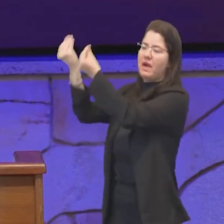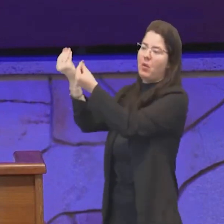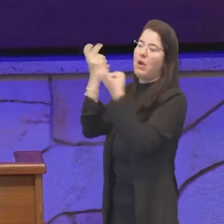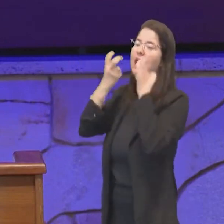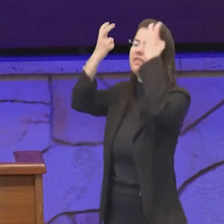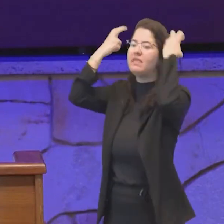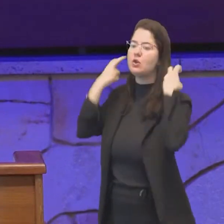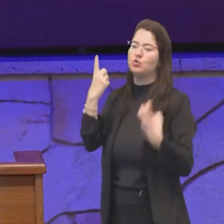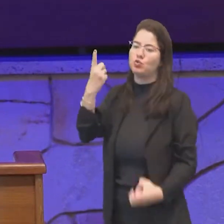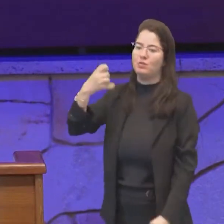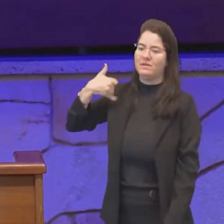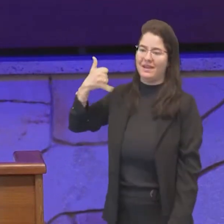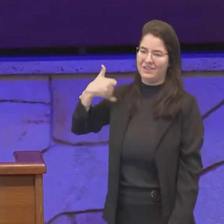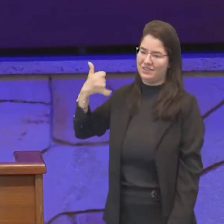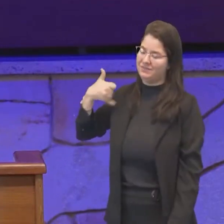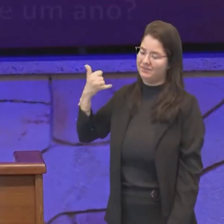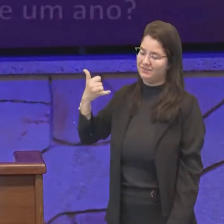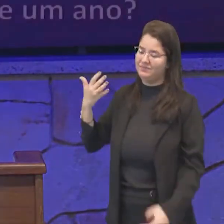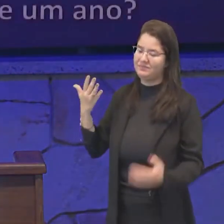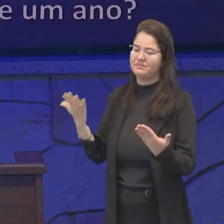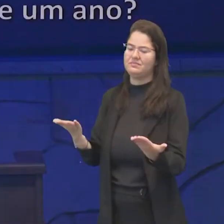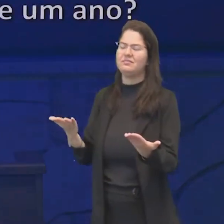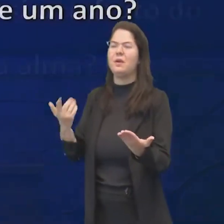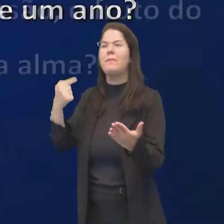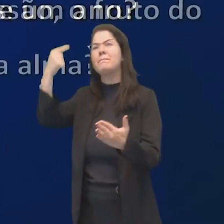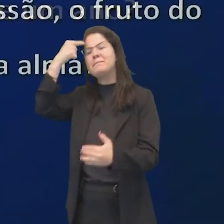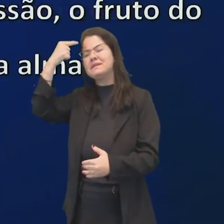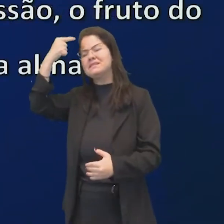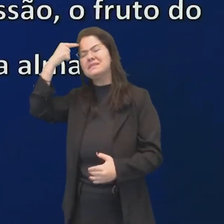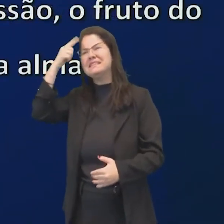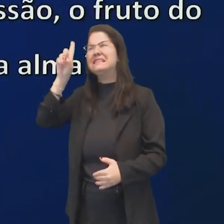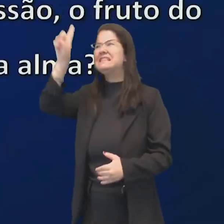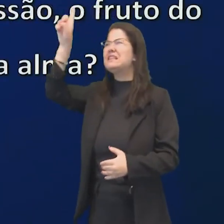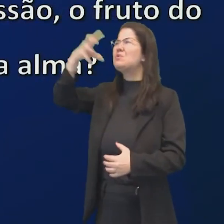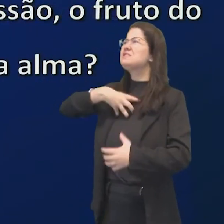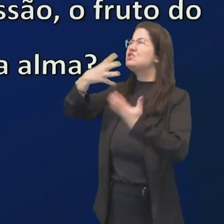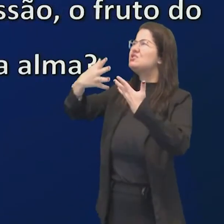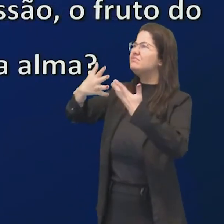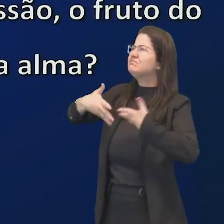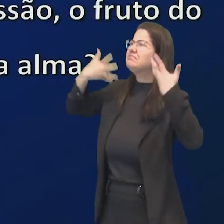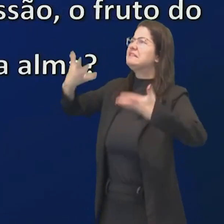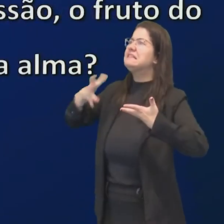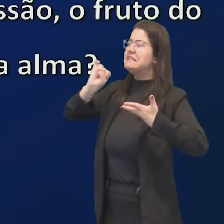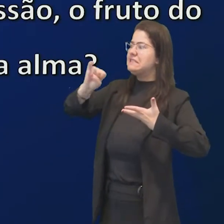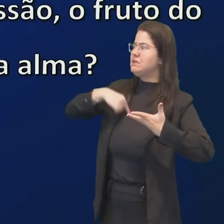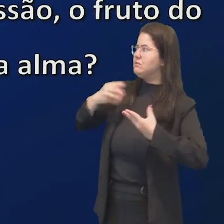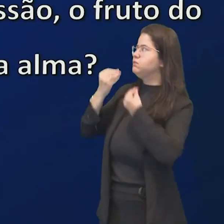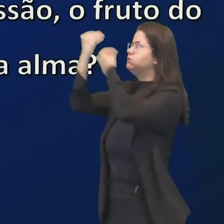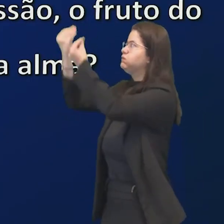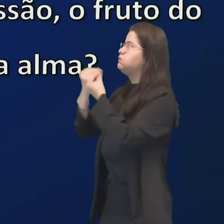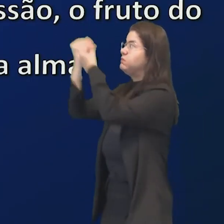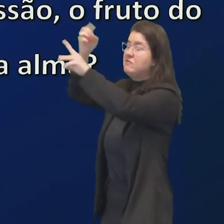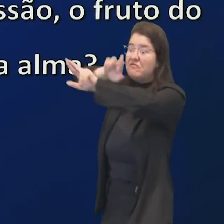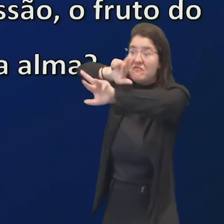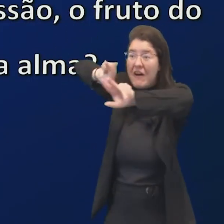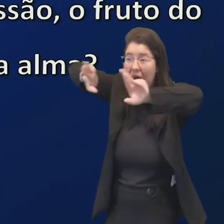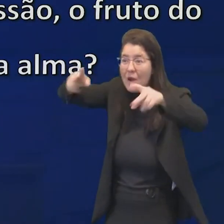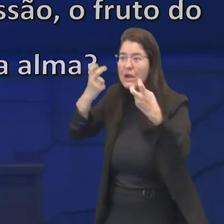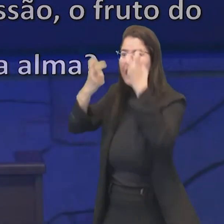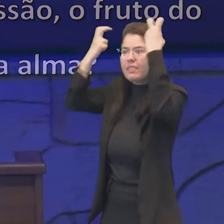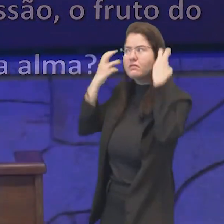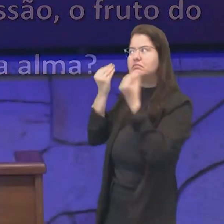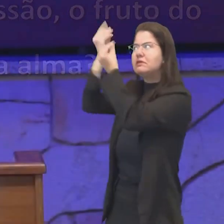continua, ficaria satisfeito com milhares de carneiros? Ele aumenta a oferta.